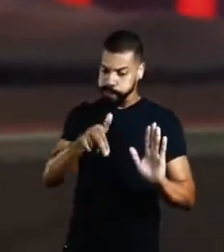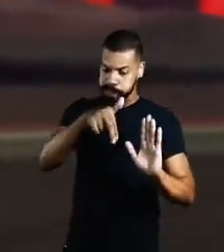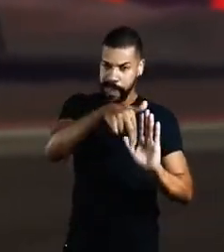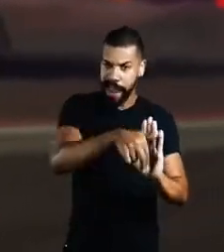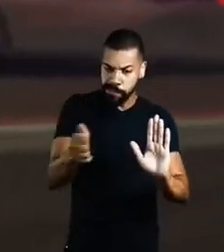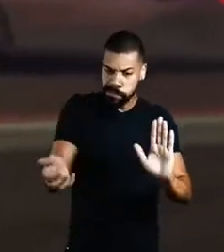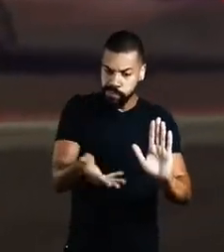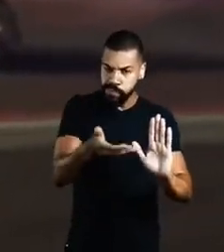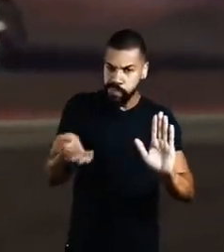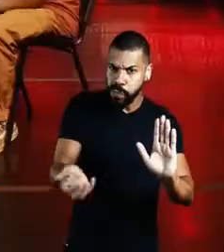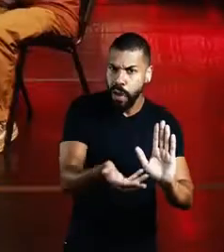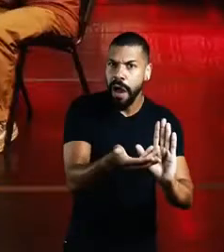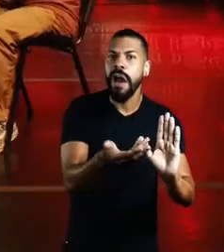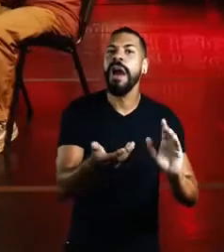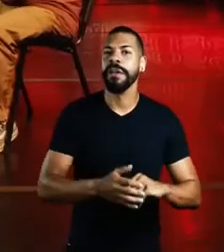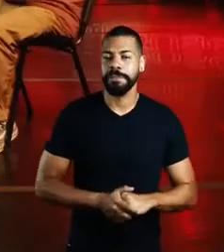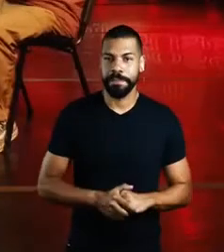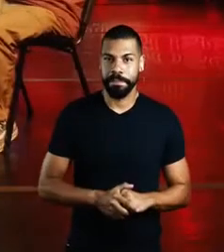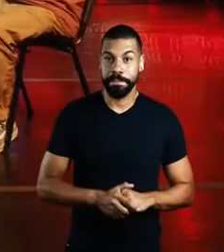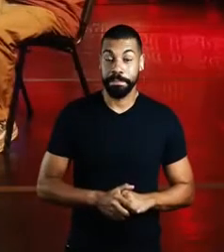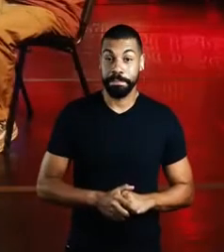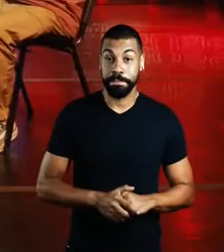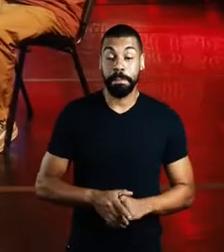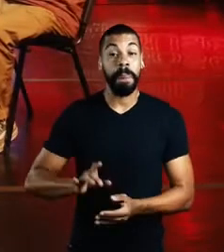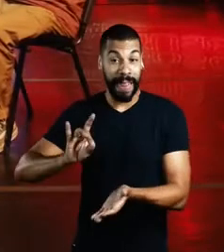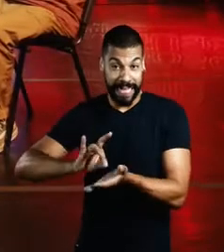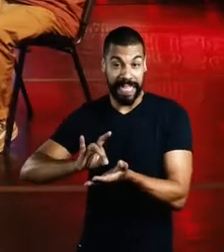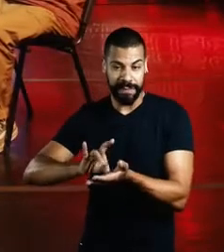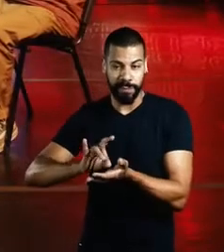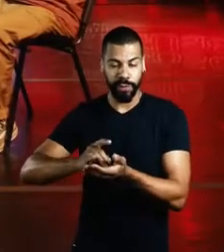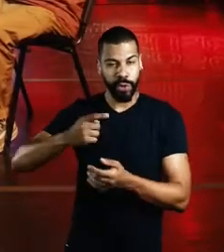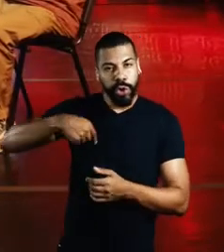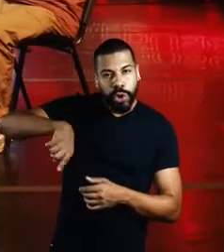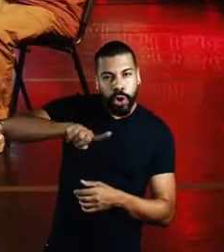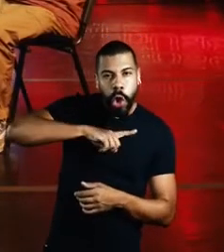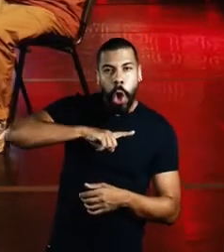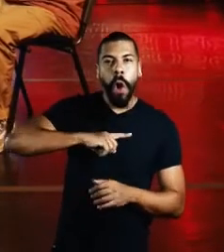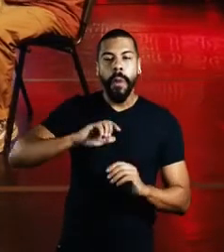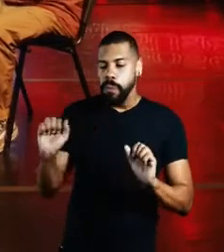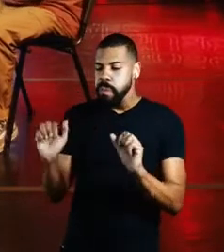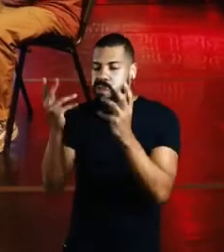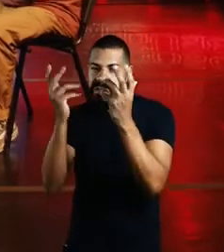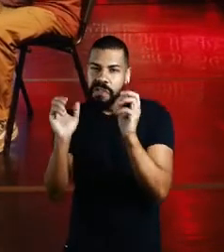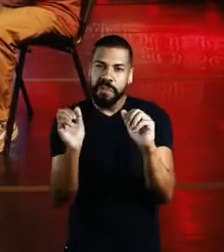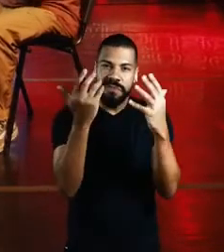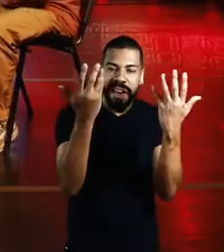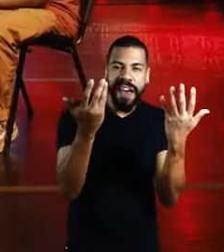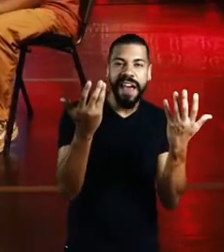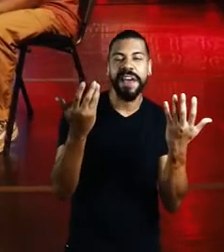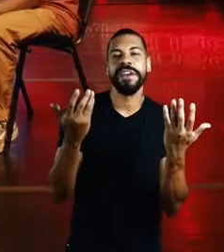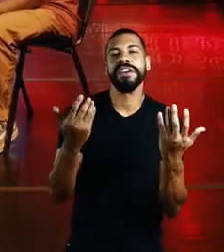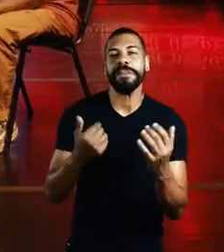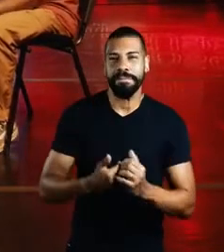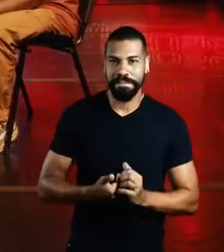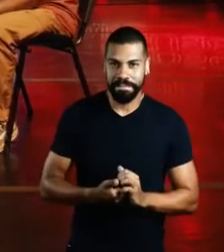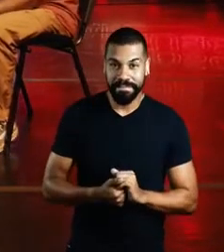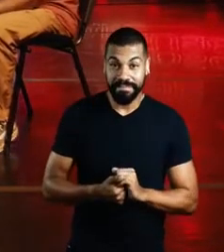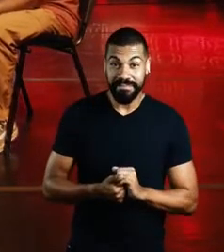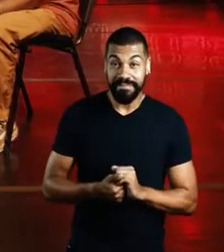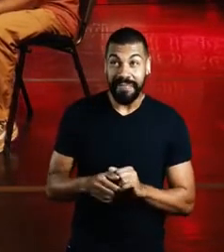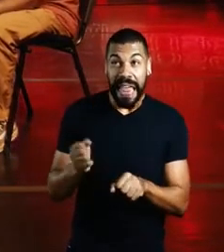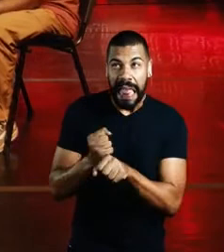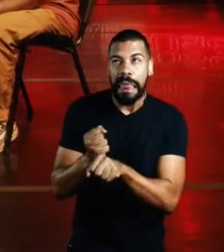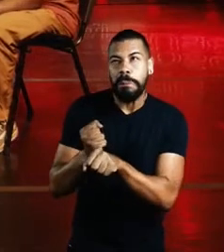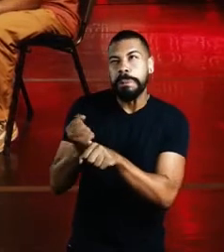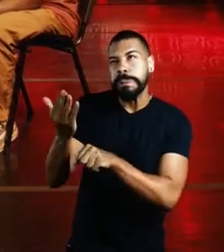internacional. Porque aqui a gente fazia os bailes, né? E na época